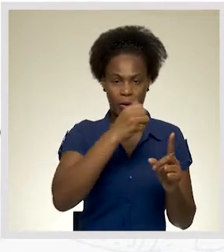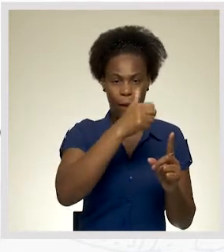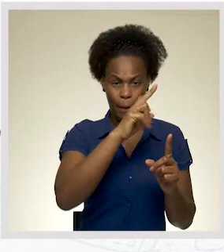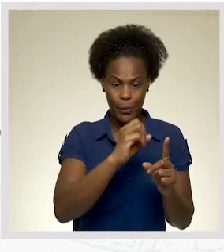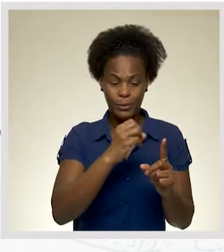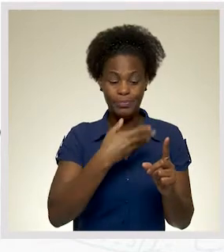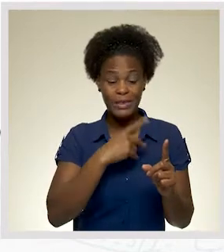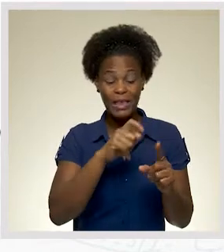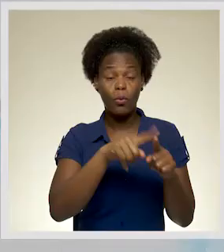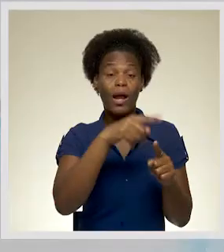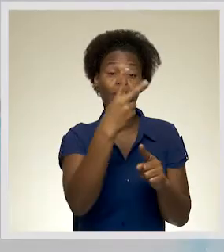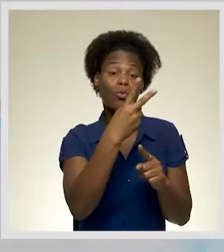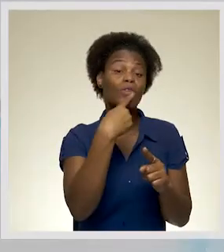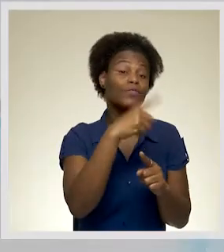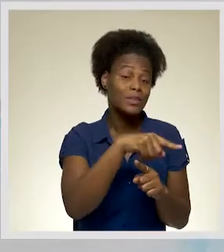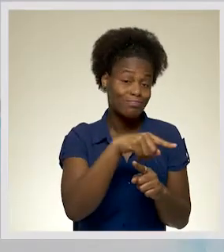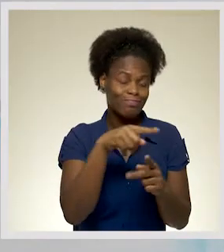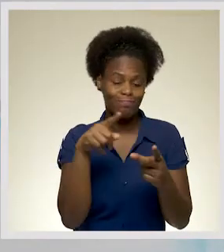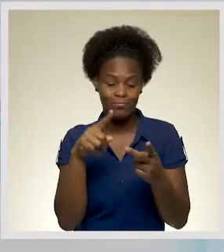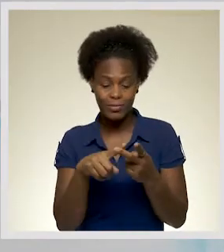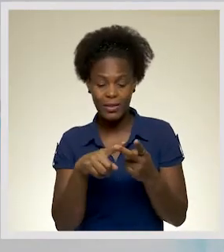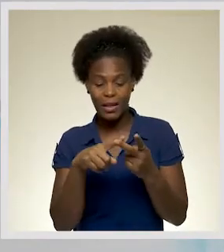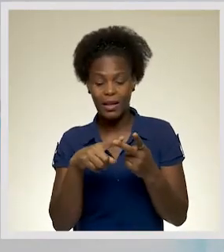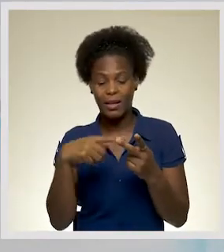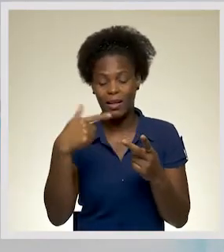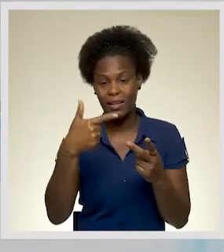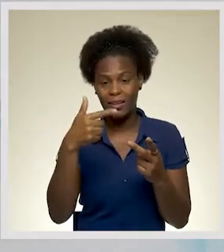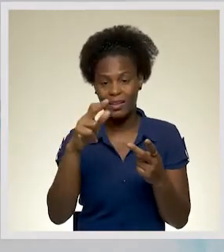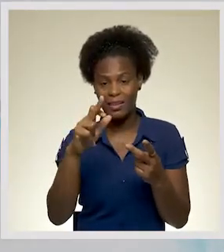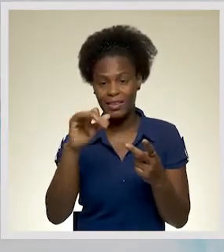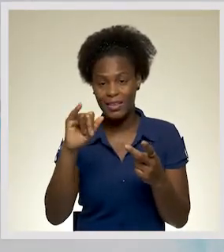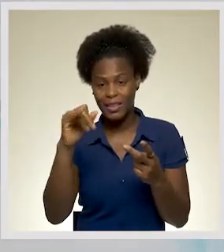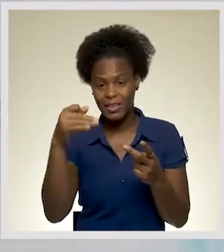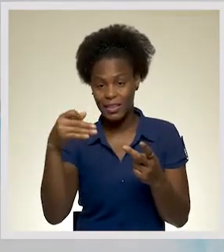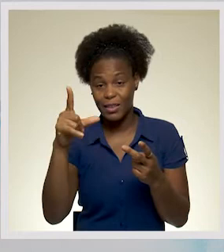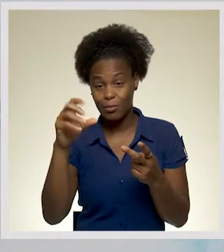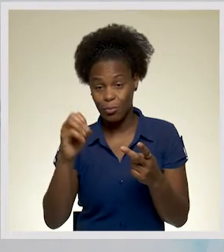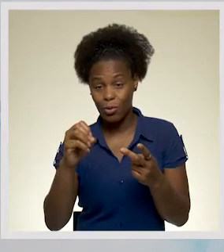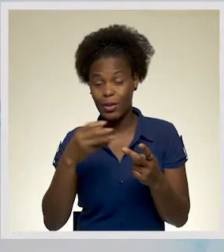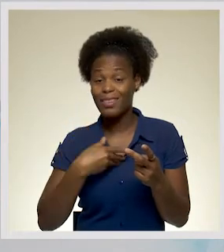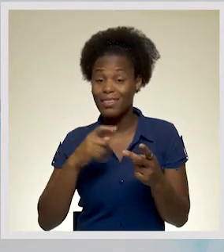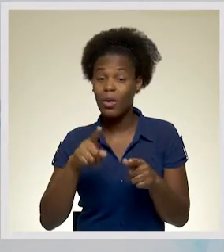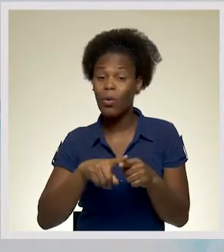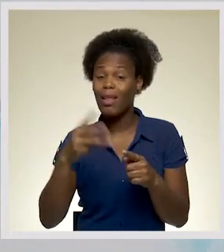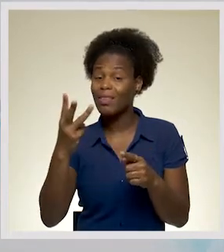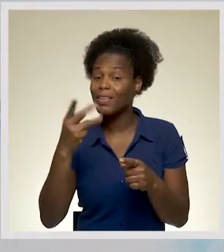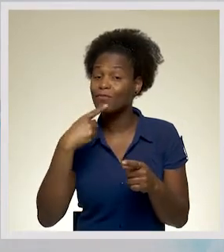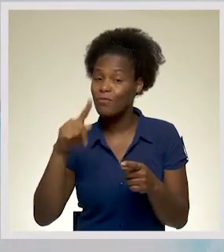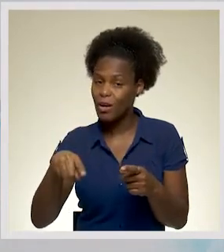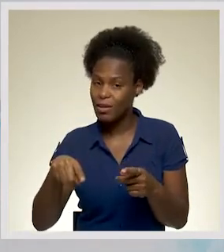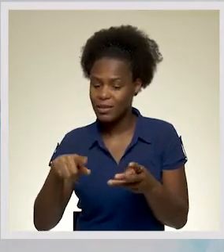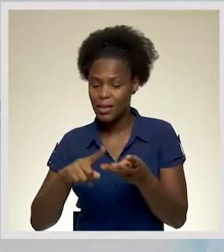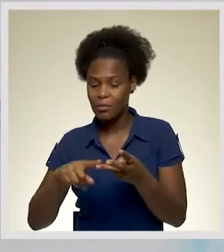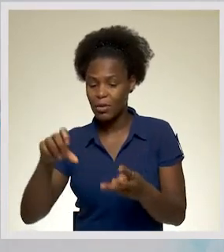quádruplo de. Neste caso, nós não tínhamos ouvido ainda, mas como já tínhamos reparado, dobro